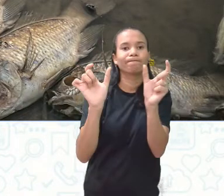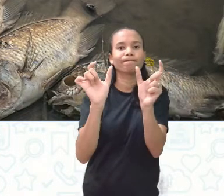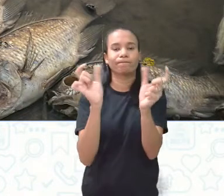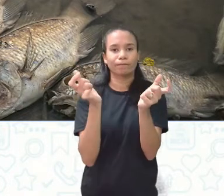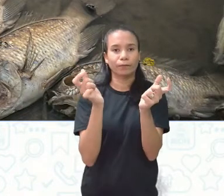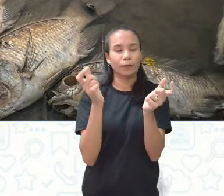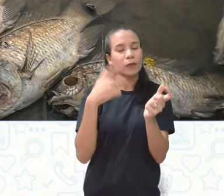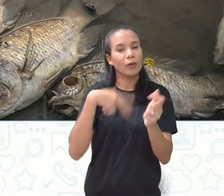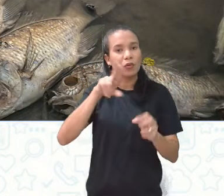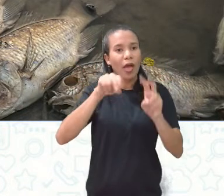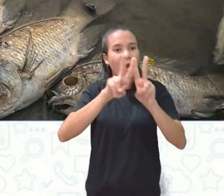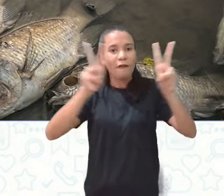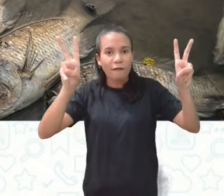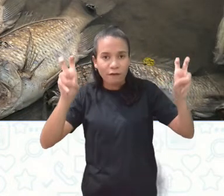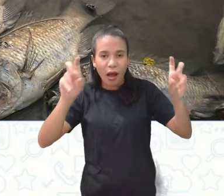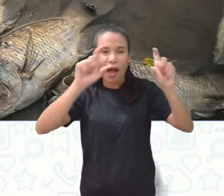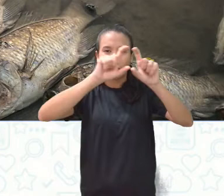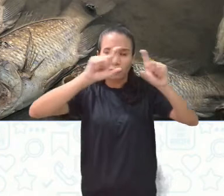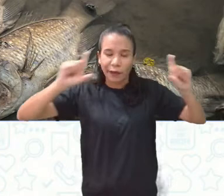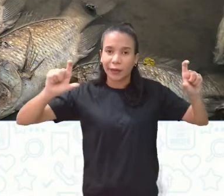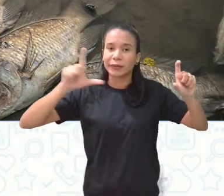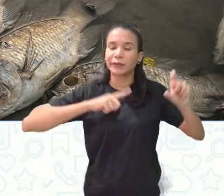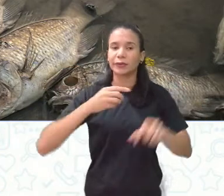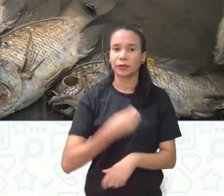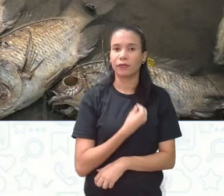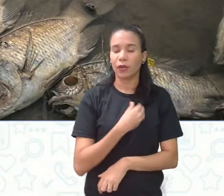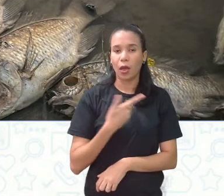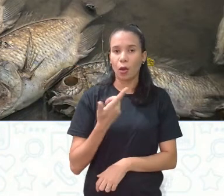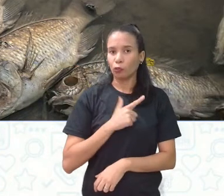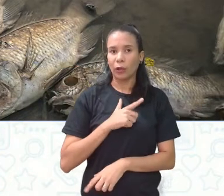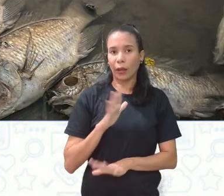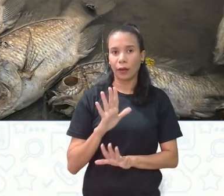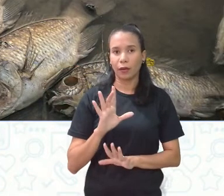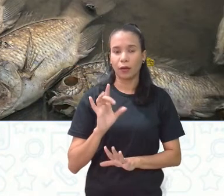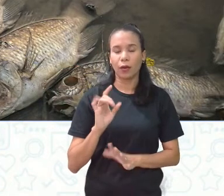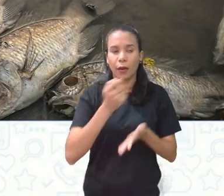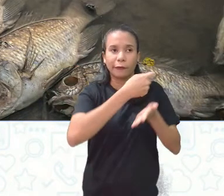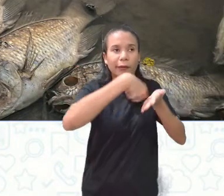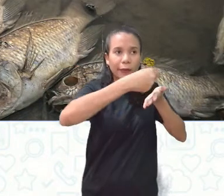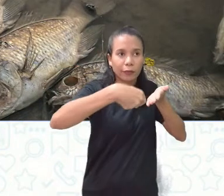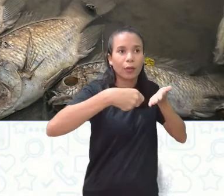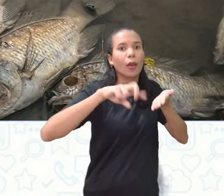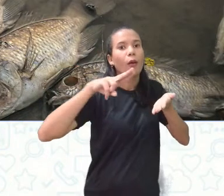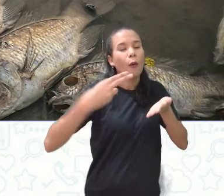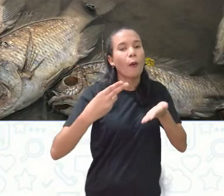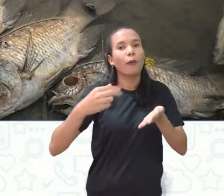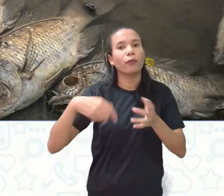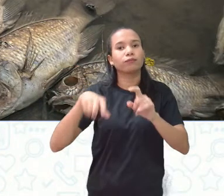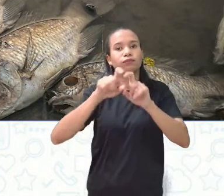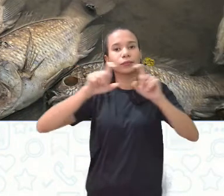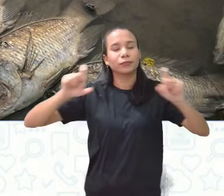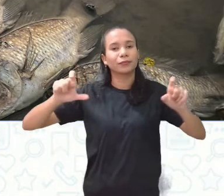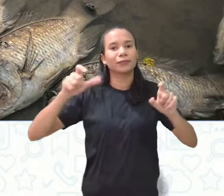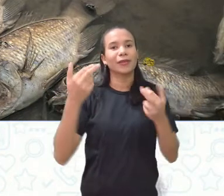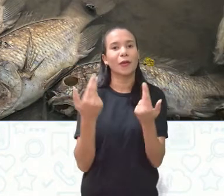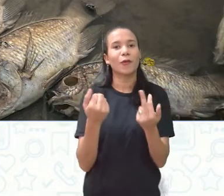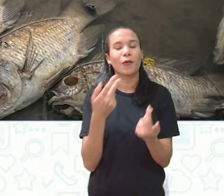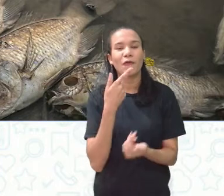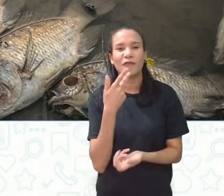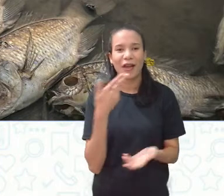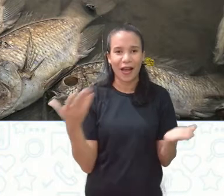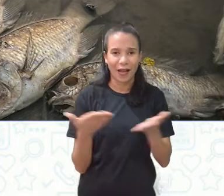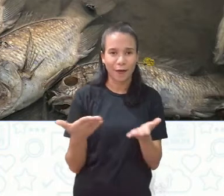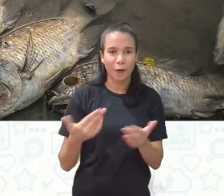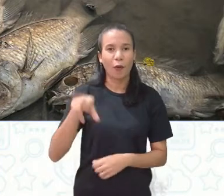palavra, alguma frase escrita, seja na forma escrita, como eu acabei de falar, ou como estou fazendo